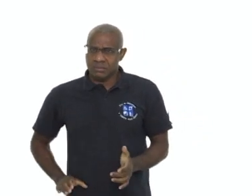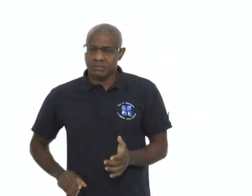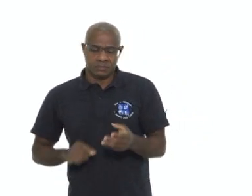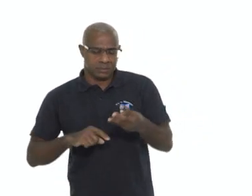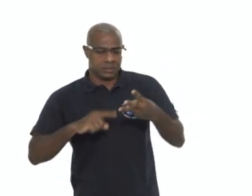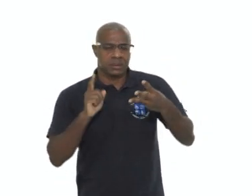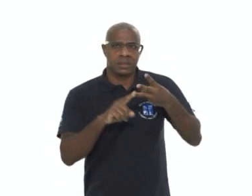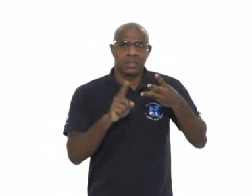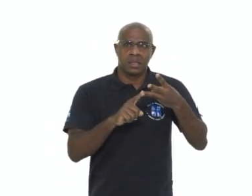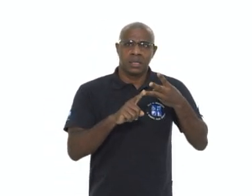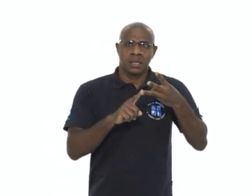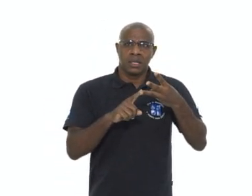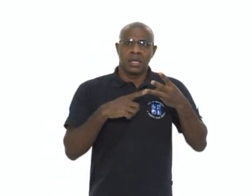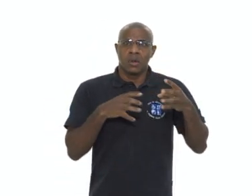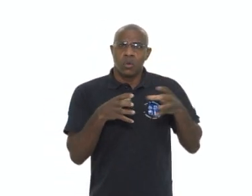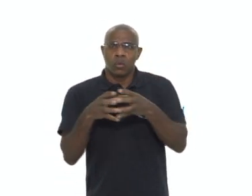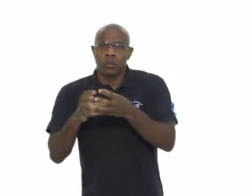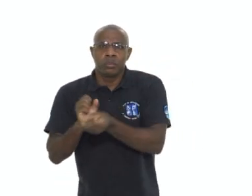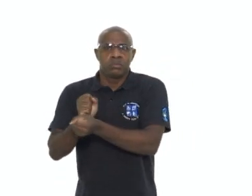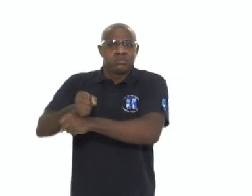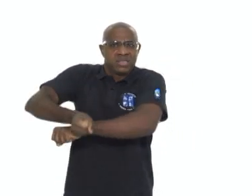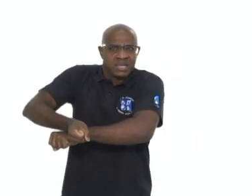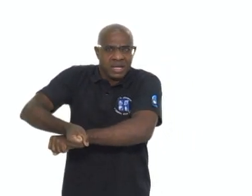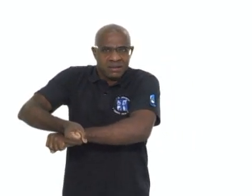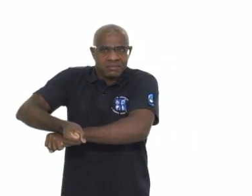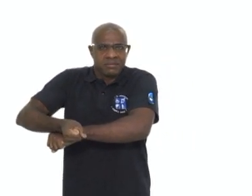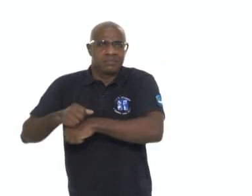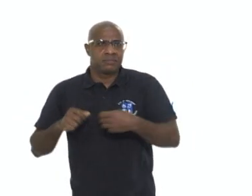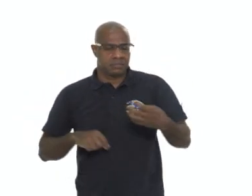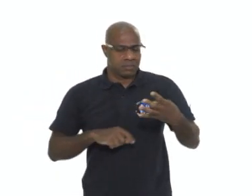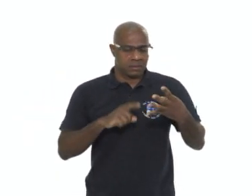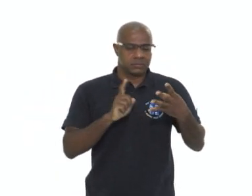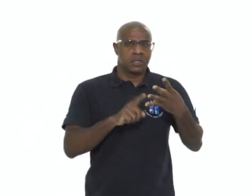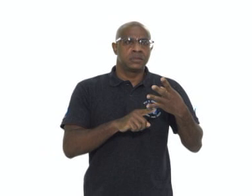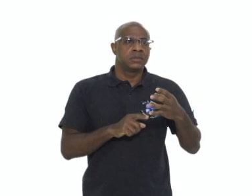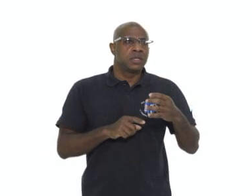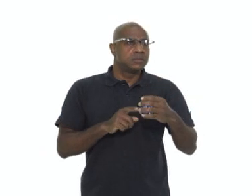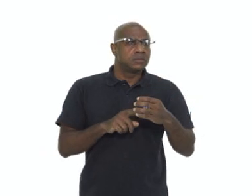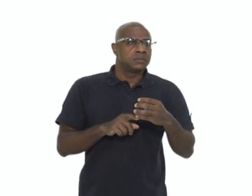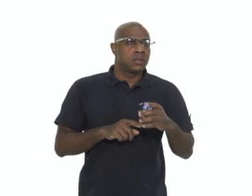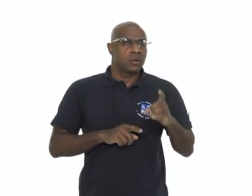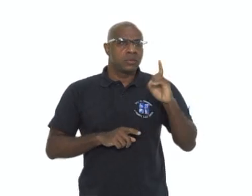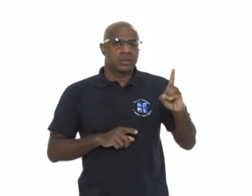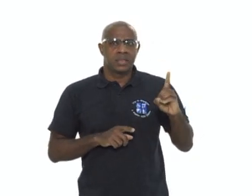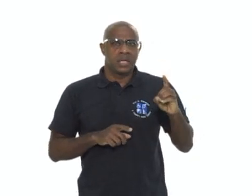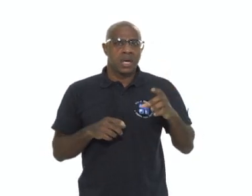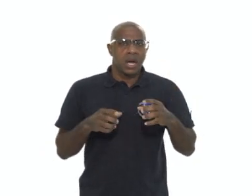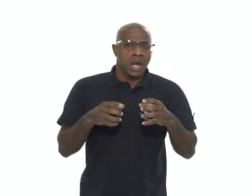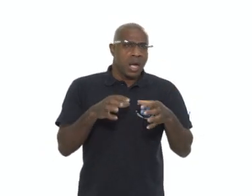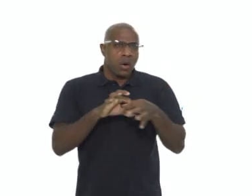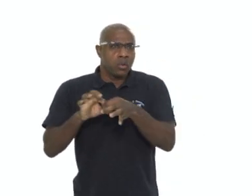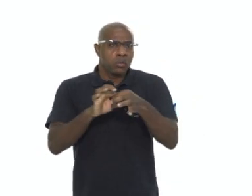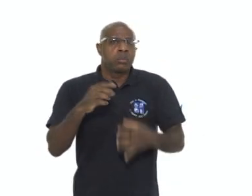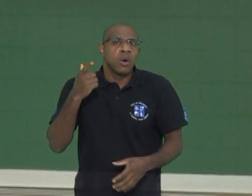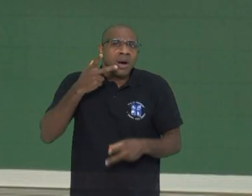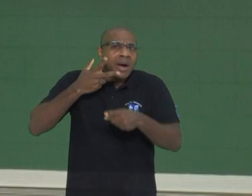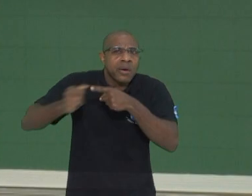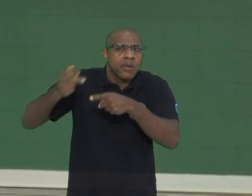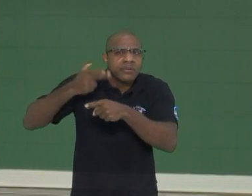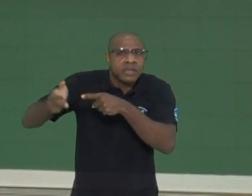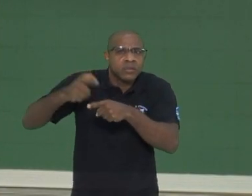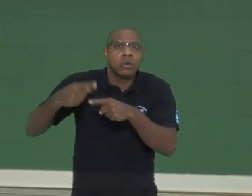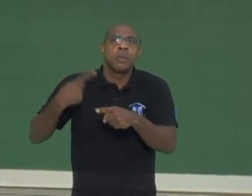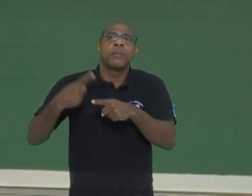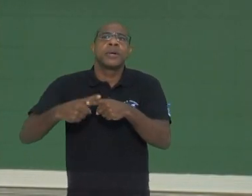líder quilombola Zumbi dos Palmares. Ou D. A um general conquistador, pois Tiradentes era militar. Olha,